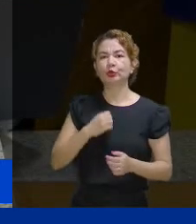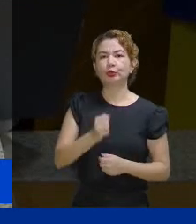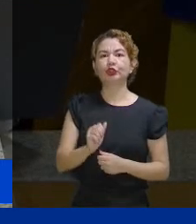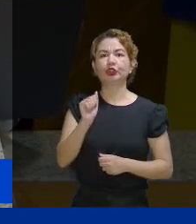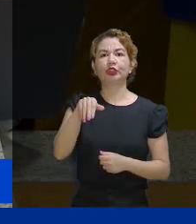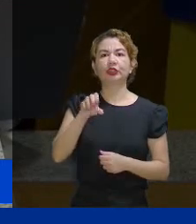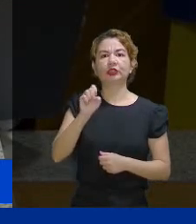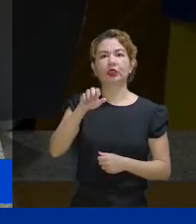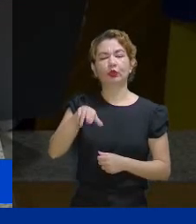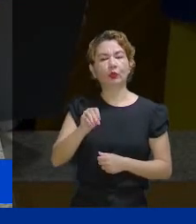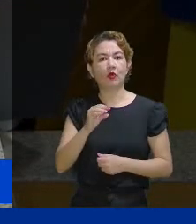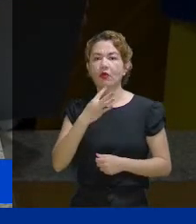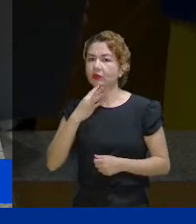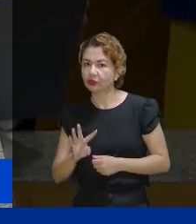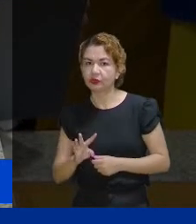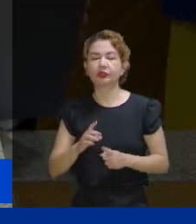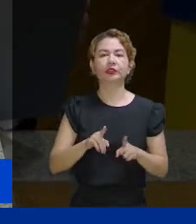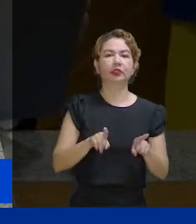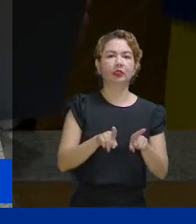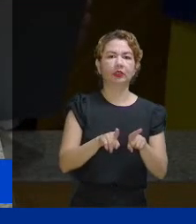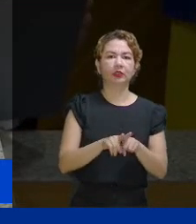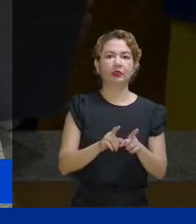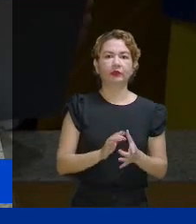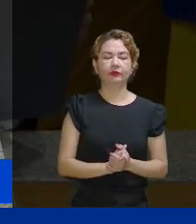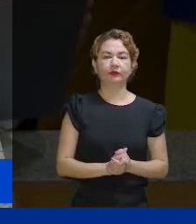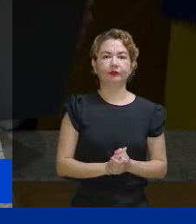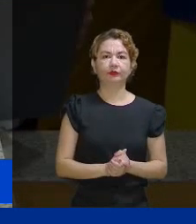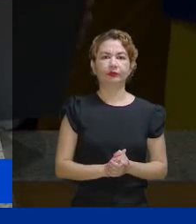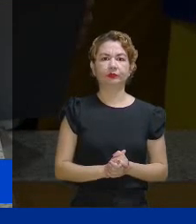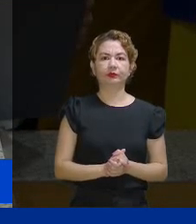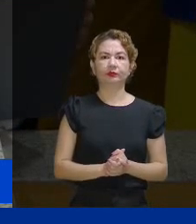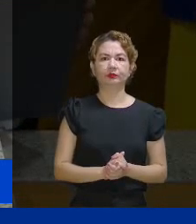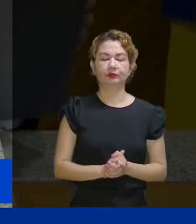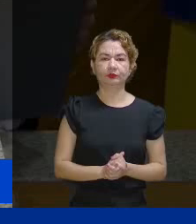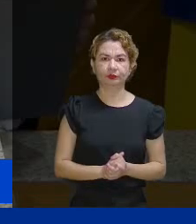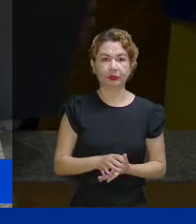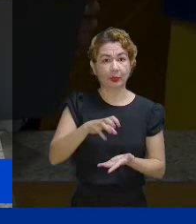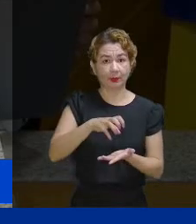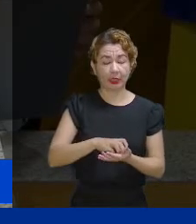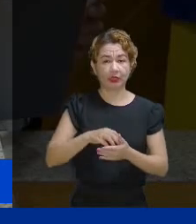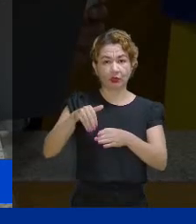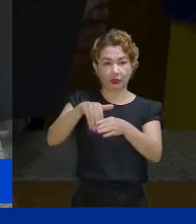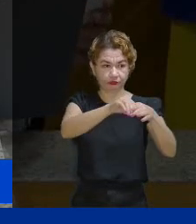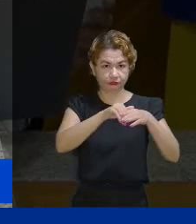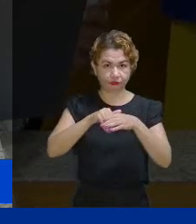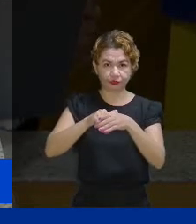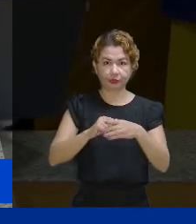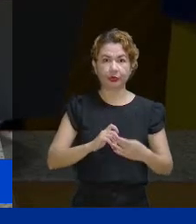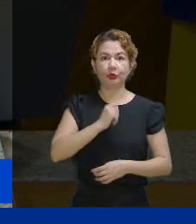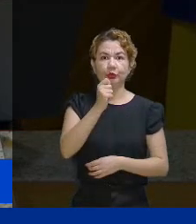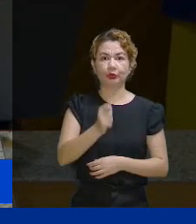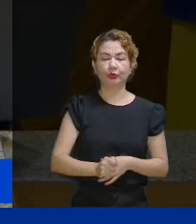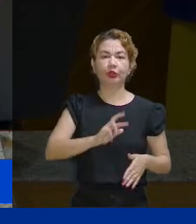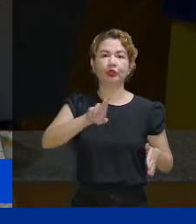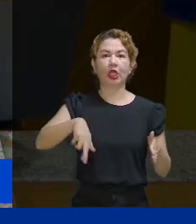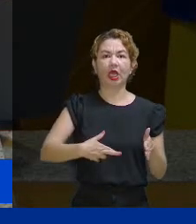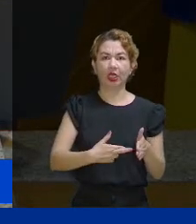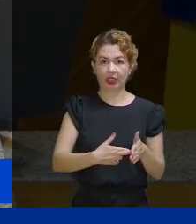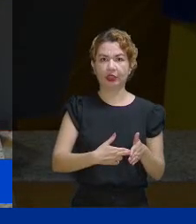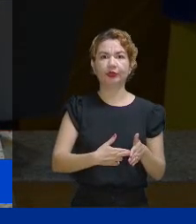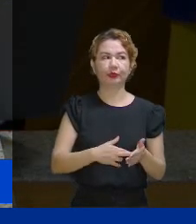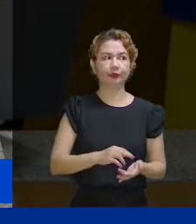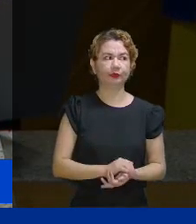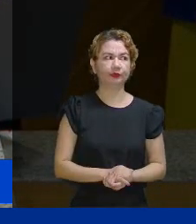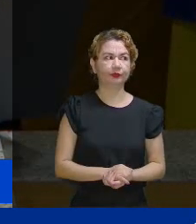não o conhecia, e no mérito denegou-lhe a ordem à unanimidade nos termos do voto do juiz relator.